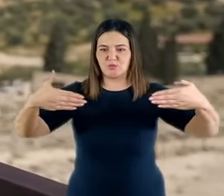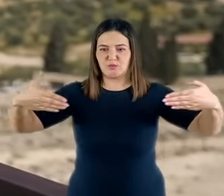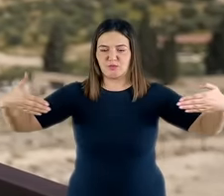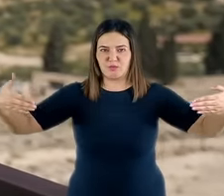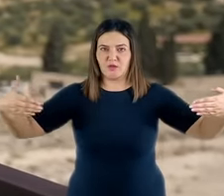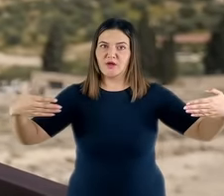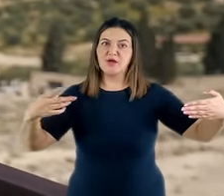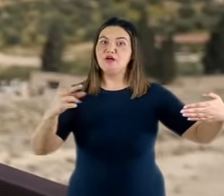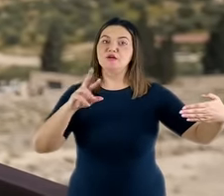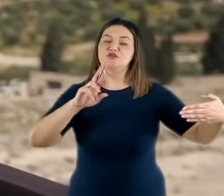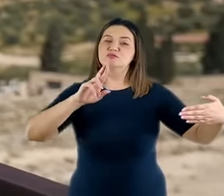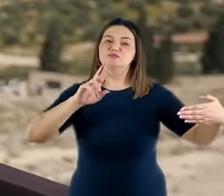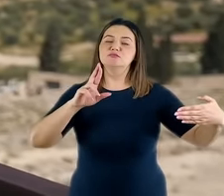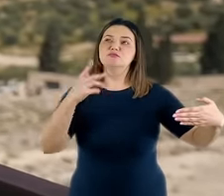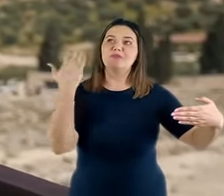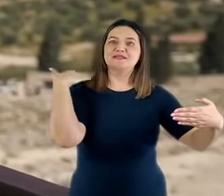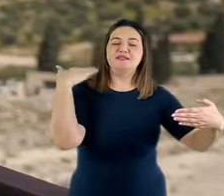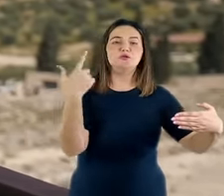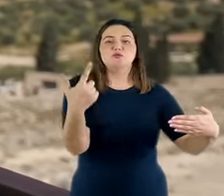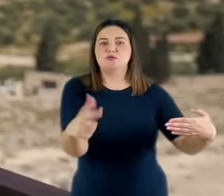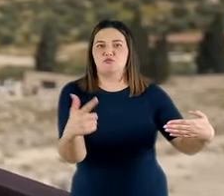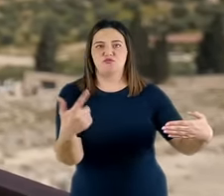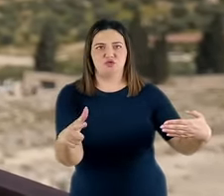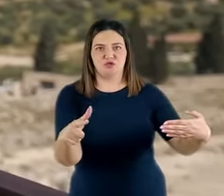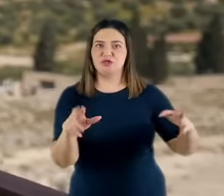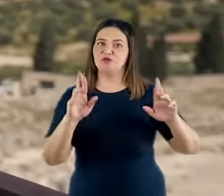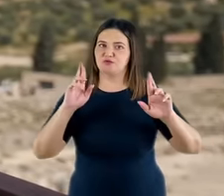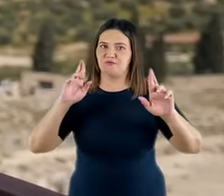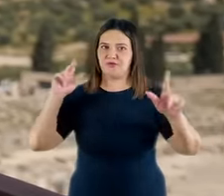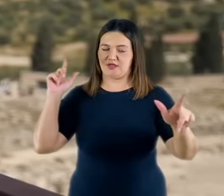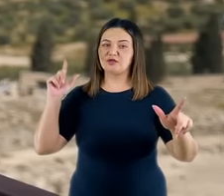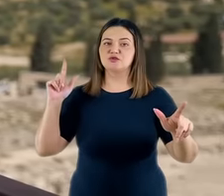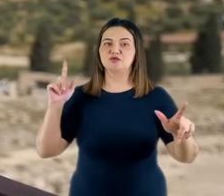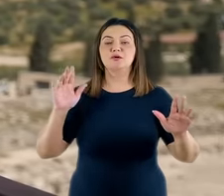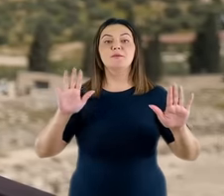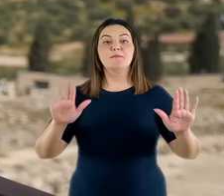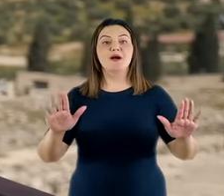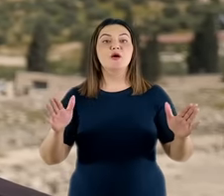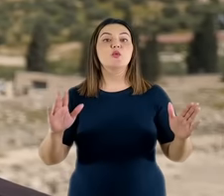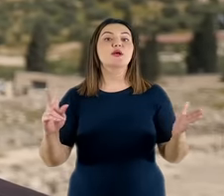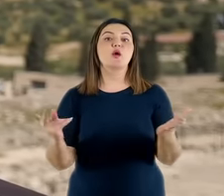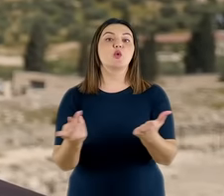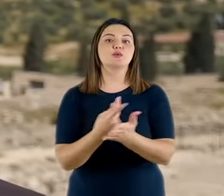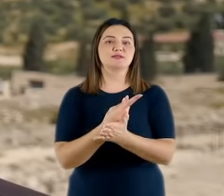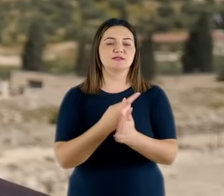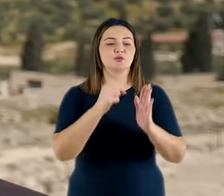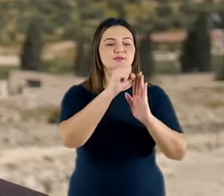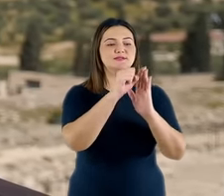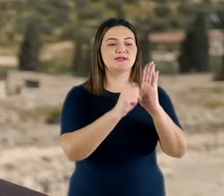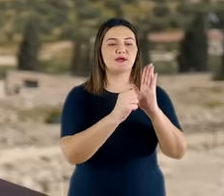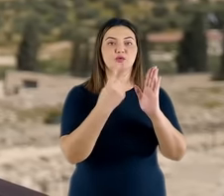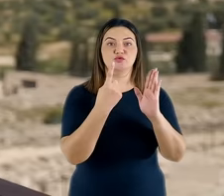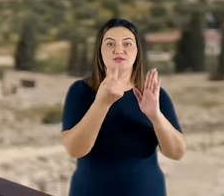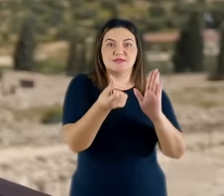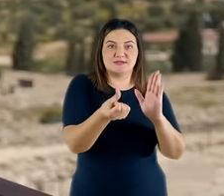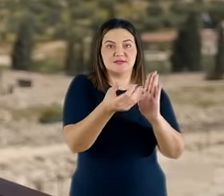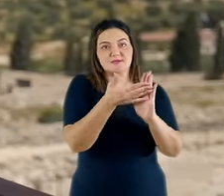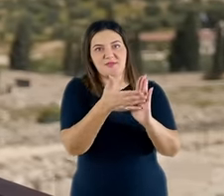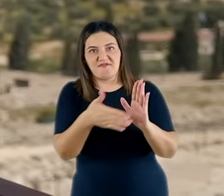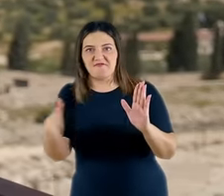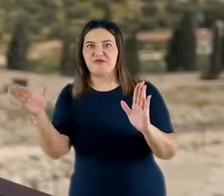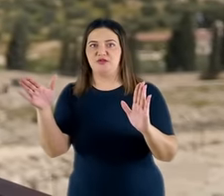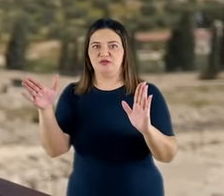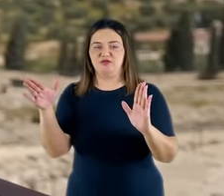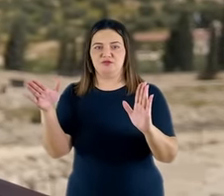coincidem exatamente com os diferentes períodos bíblicos da cidade de Jerusalém, mas sim com o que aconteceu do século XVI para